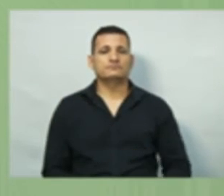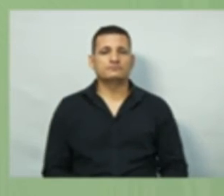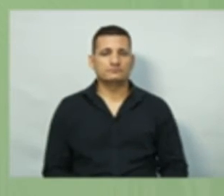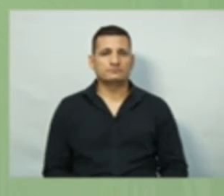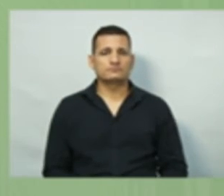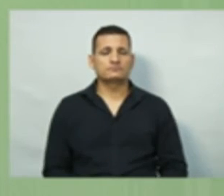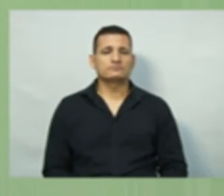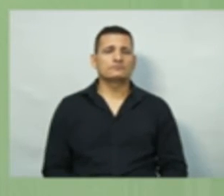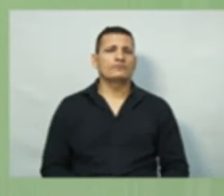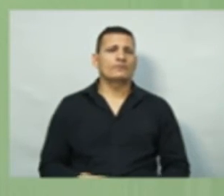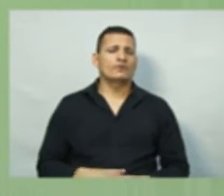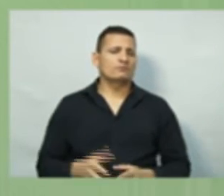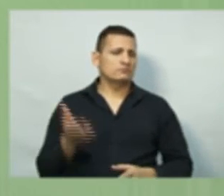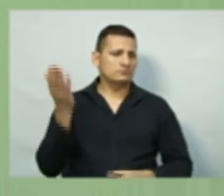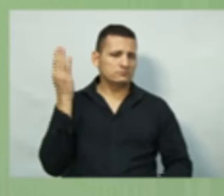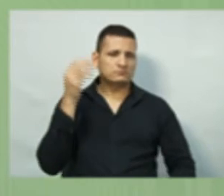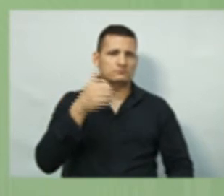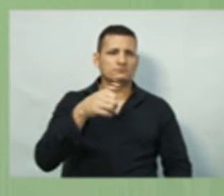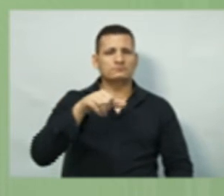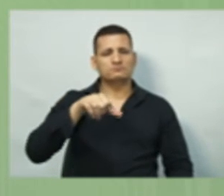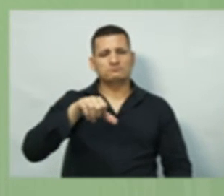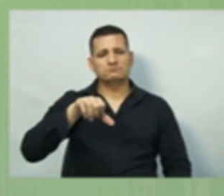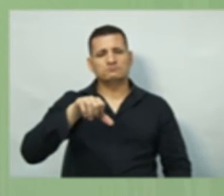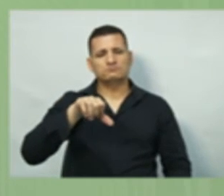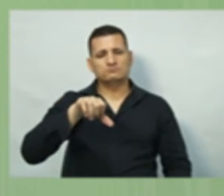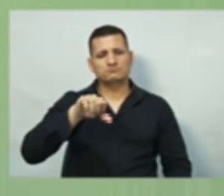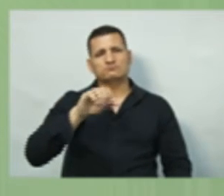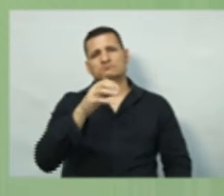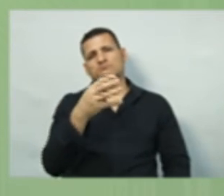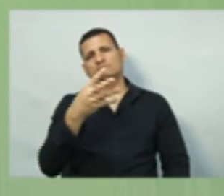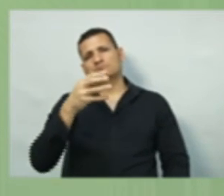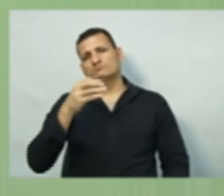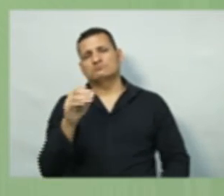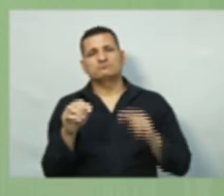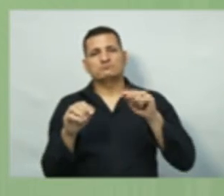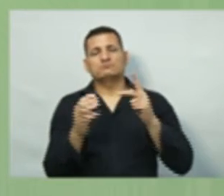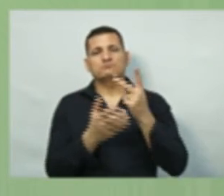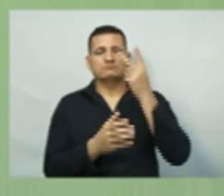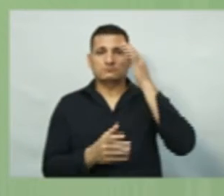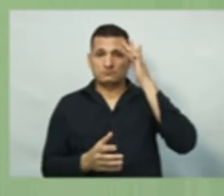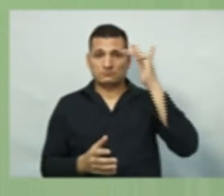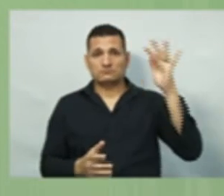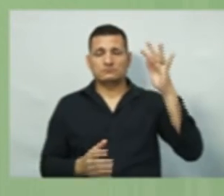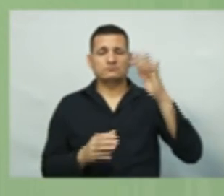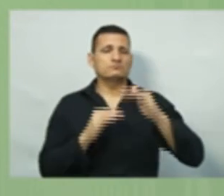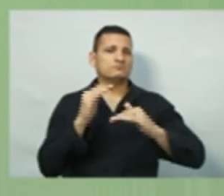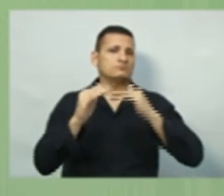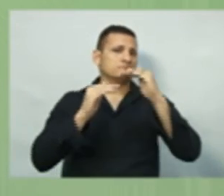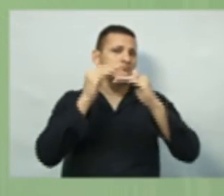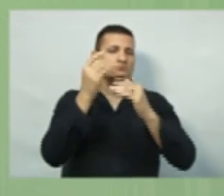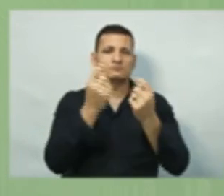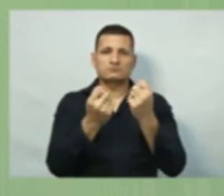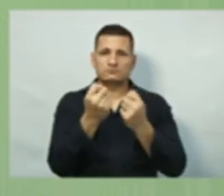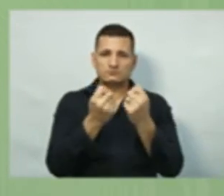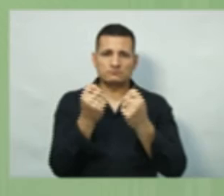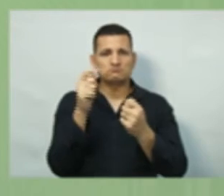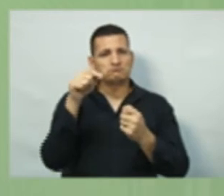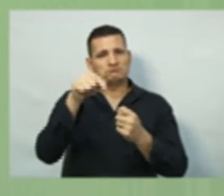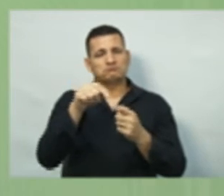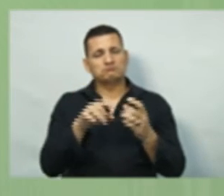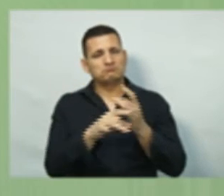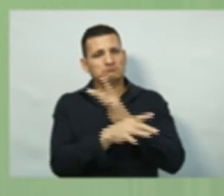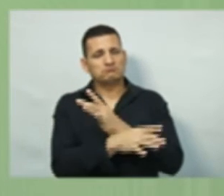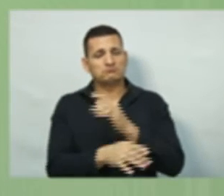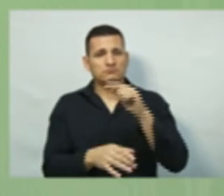Desde os anos 40 do século passado, quando a moderna teoria econômica do desenvolvimento afinal se definiu,